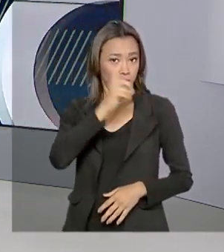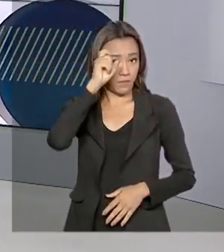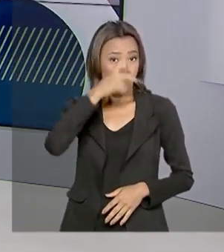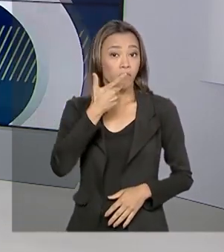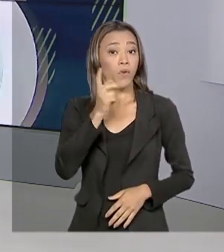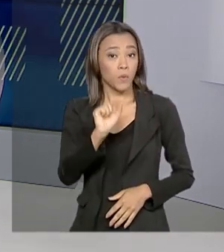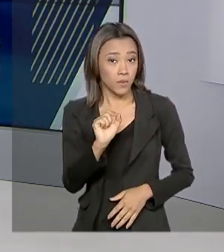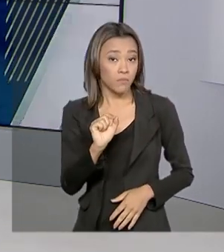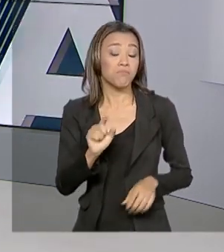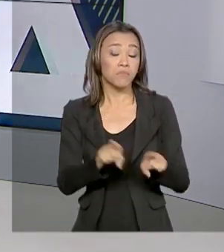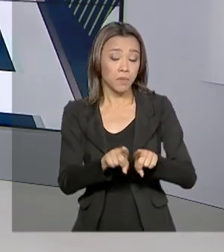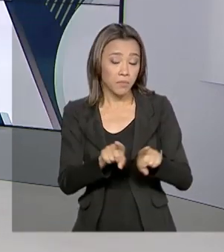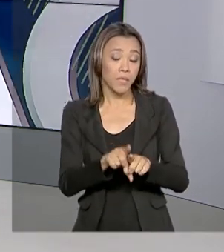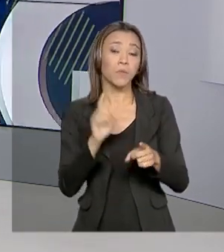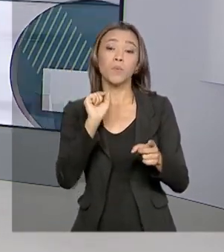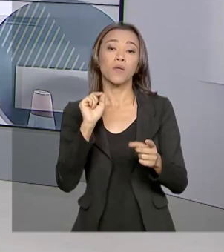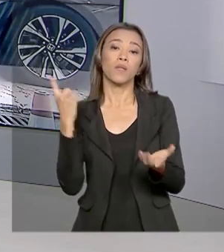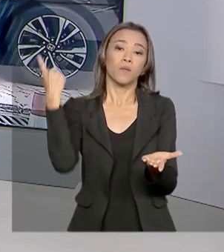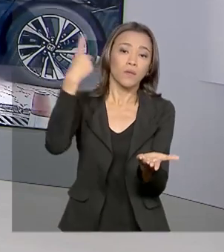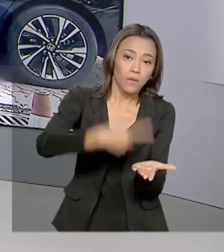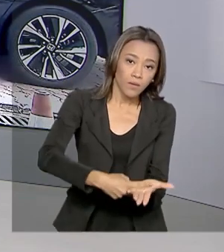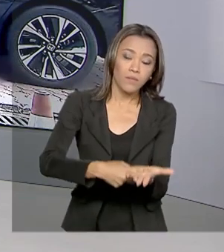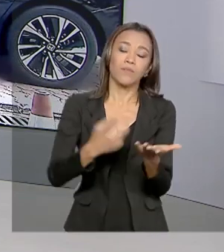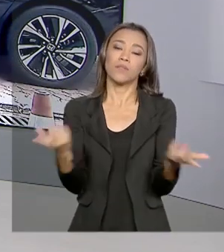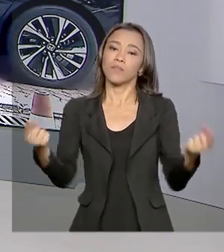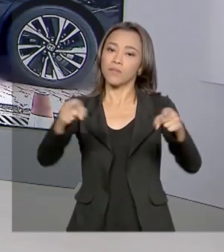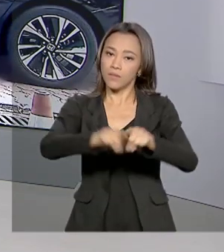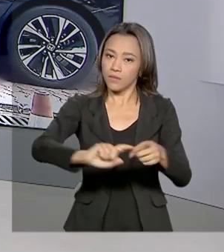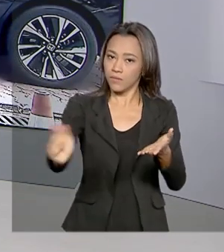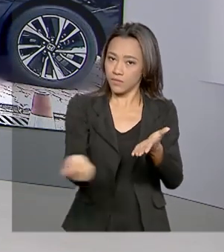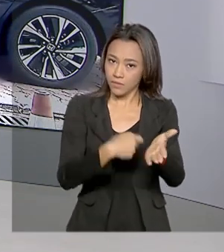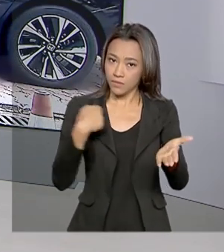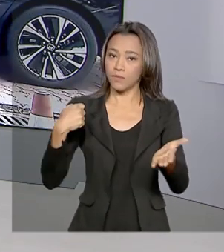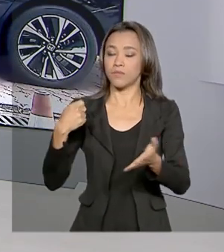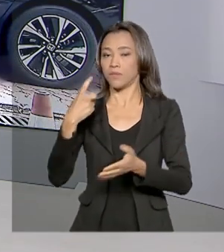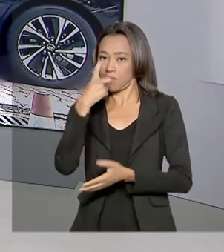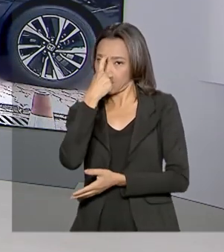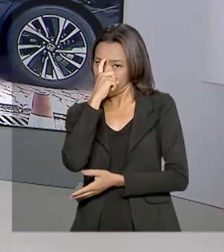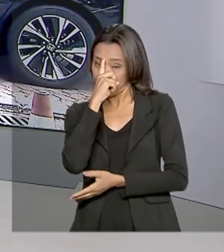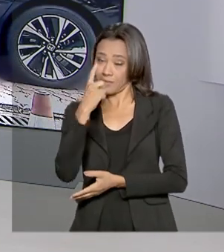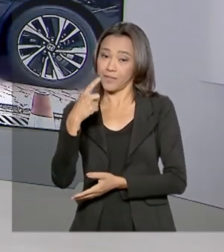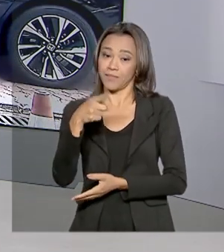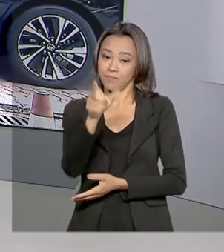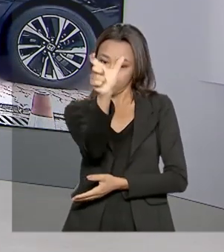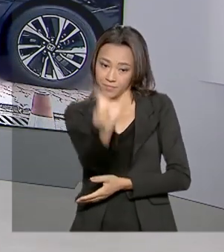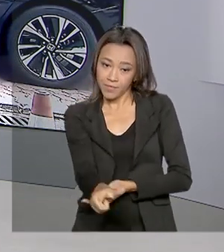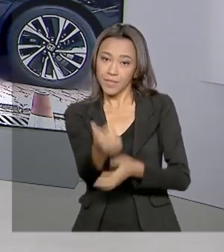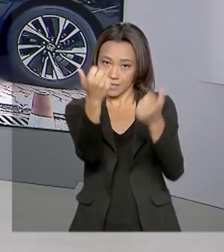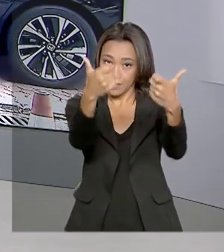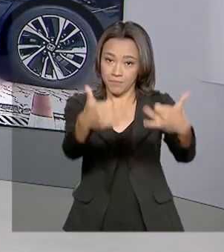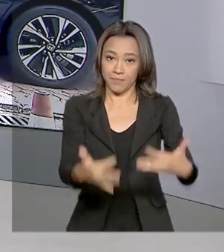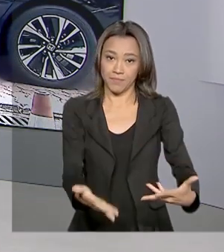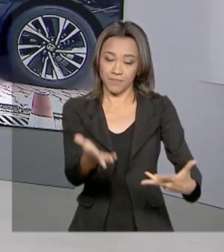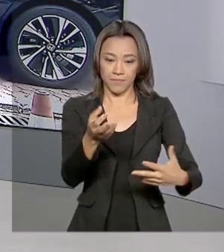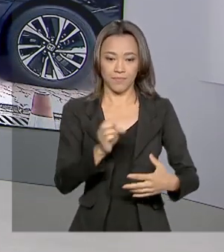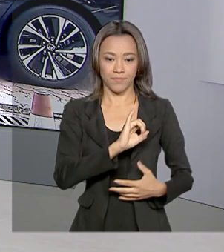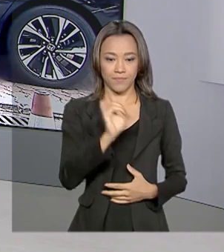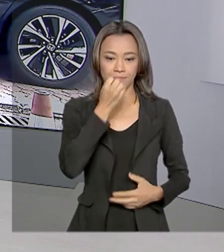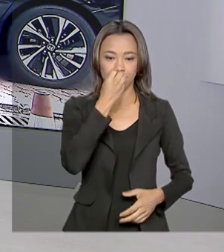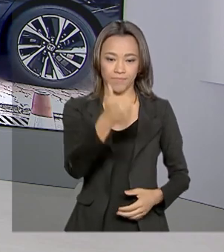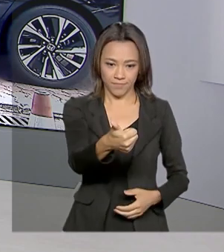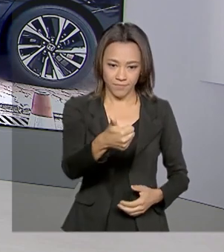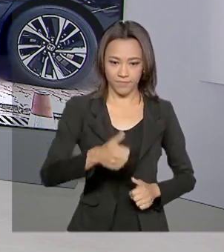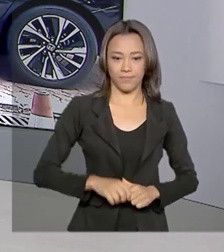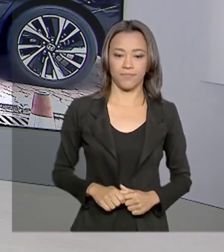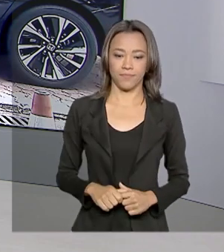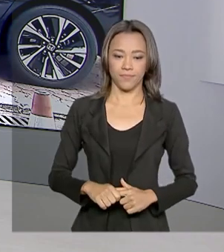com a Índia. Nós vamos então conversar ao vivo com a repórter Daniele Popov, que nos traz as informações. Oi, Dani, tudo bem?